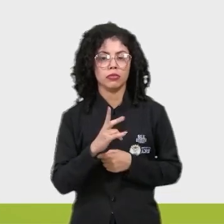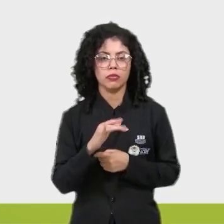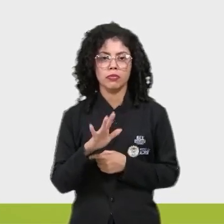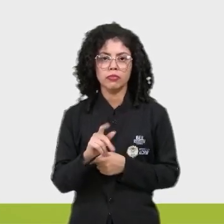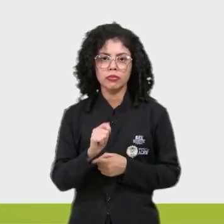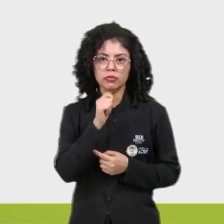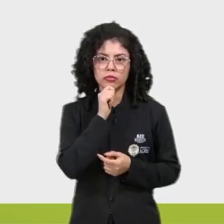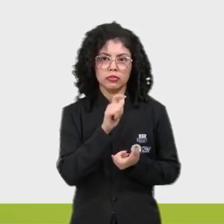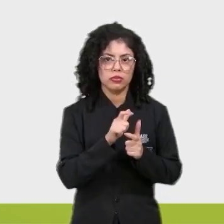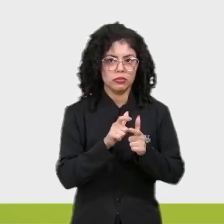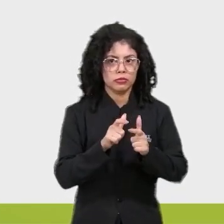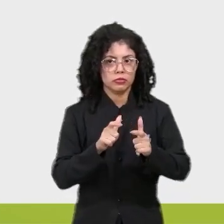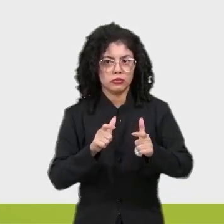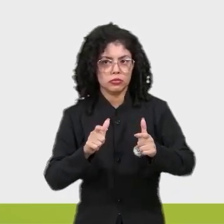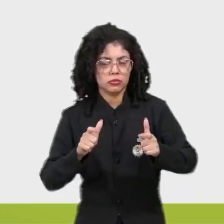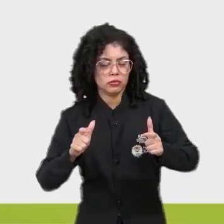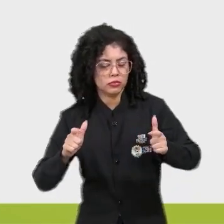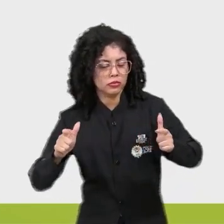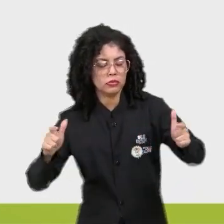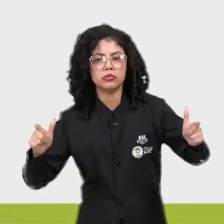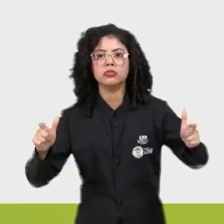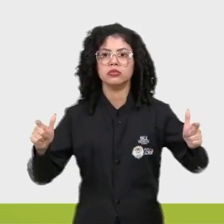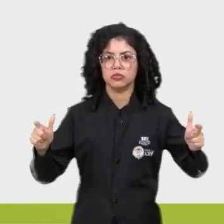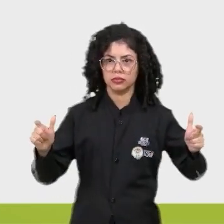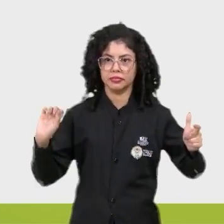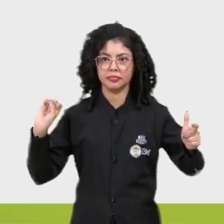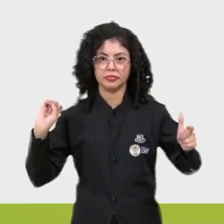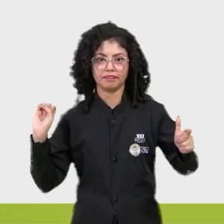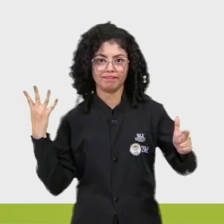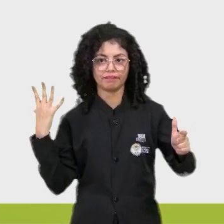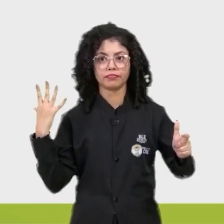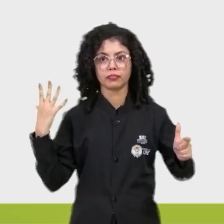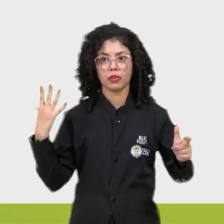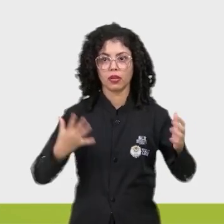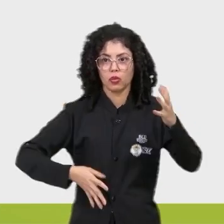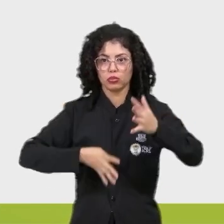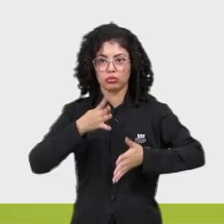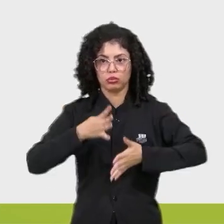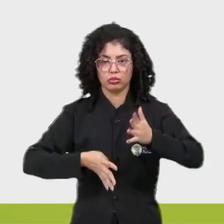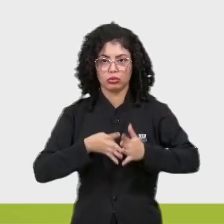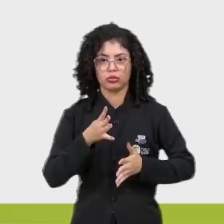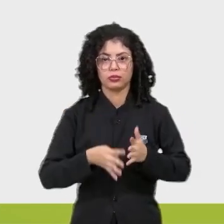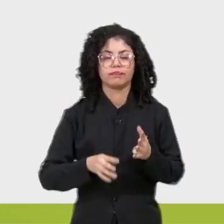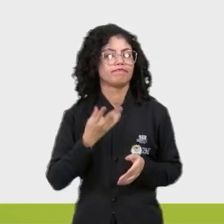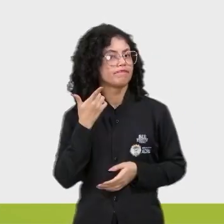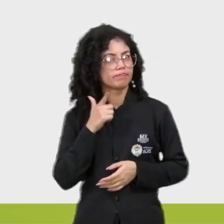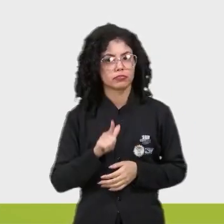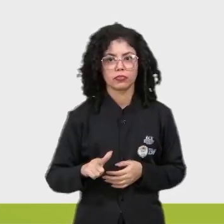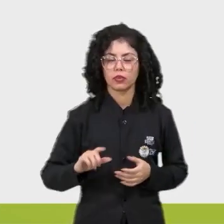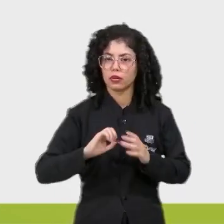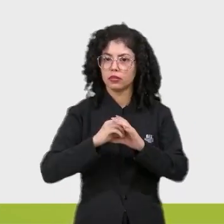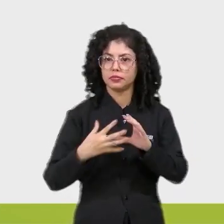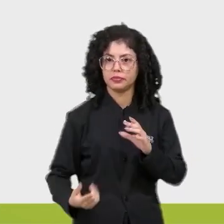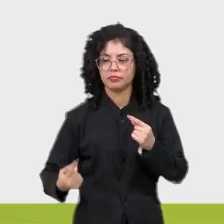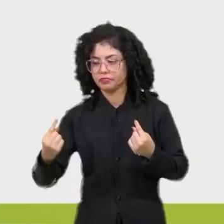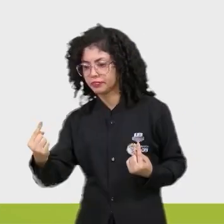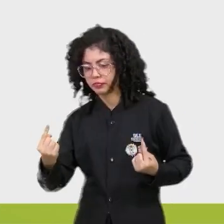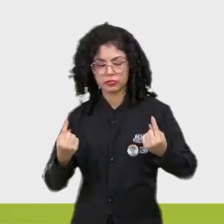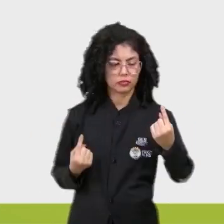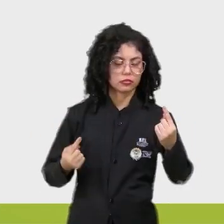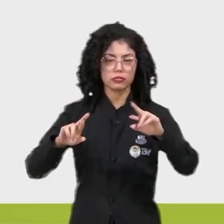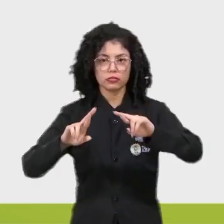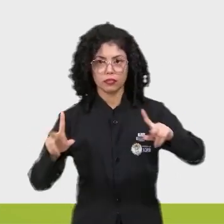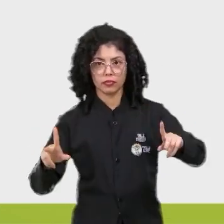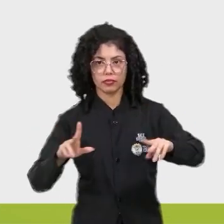que acontece o crescimento urbano, essas duas áreas acabam ali se confundindo, a ponto de você não conseguir caracterizar, né,